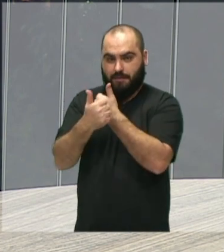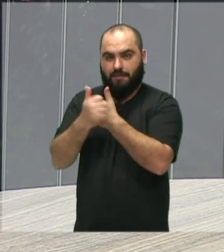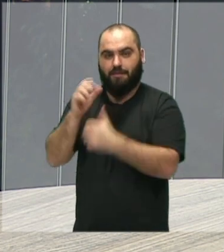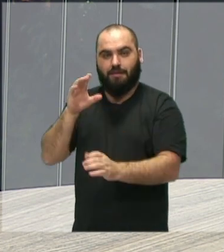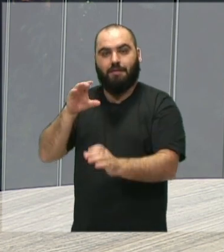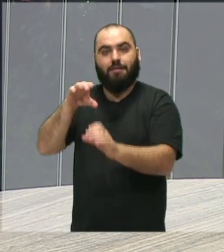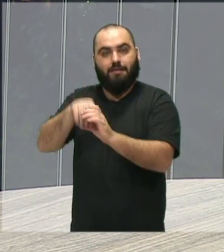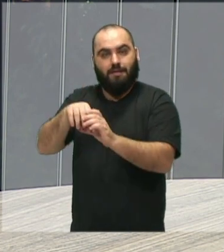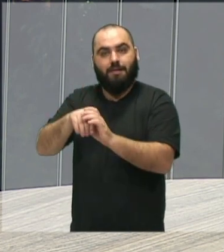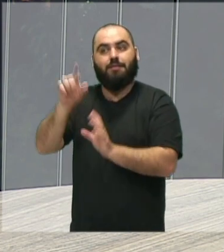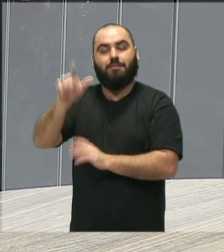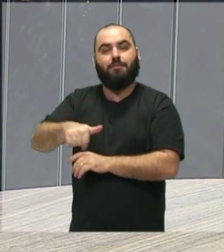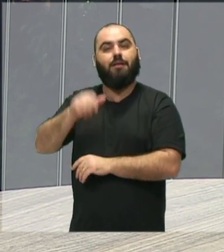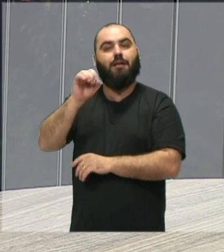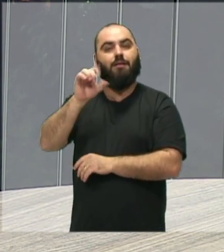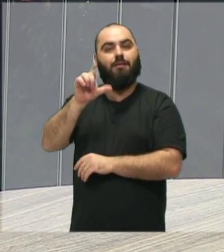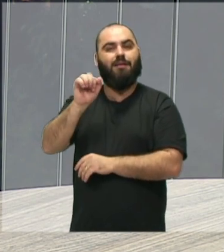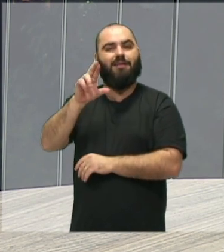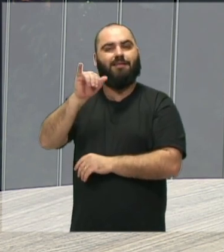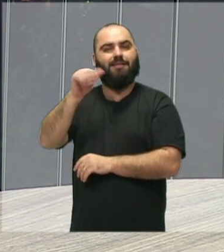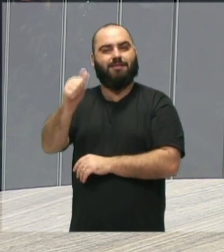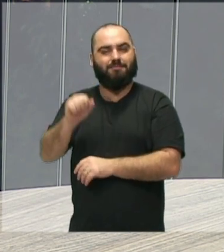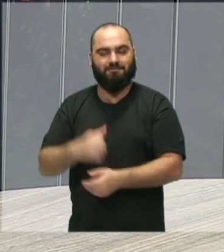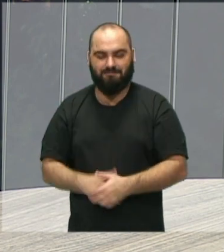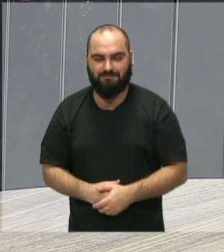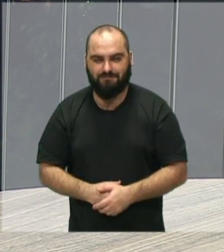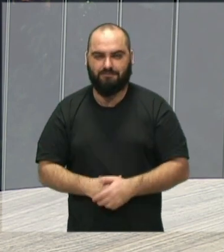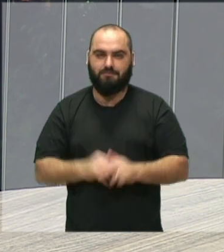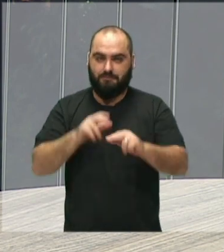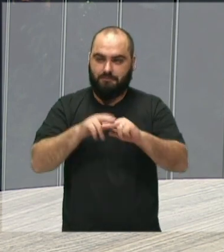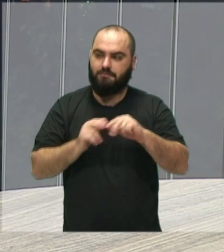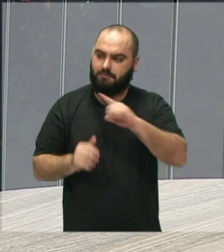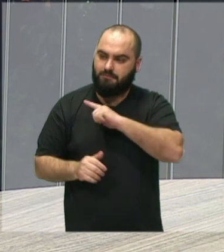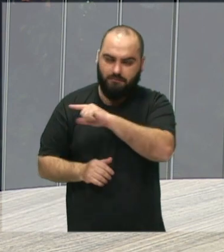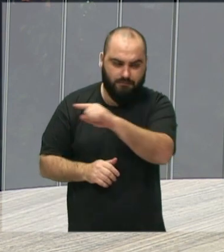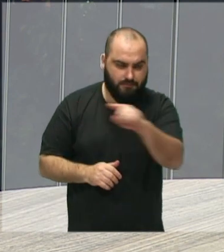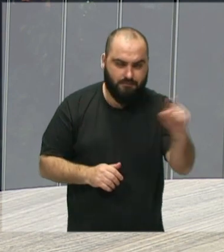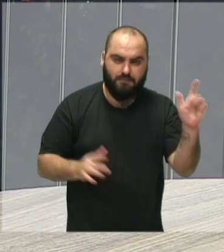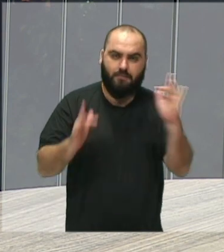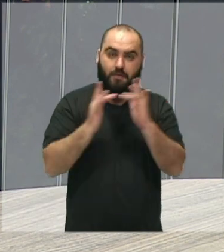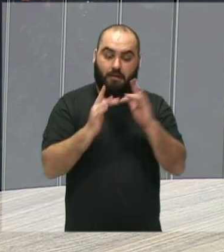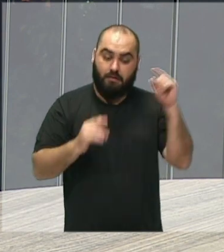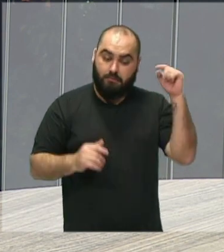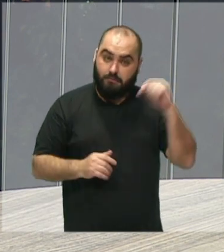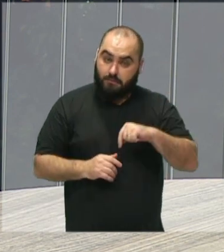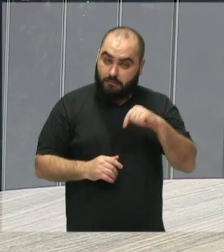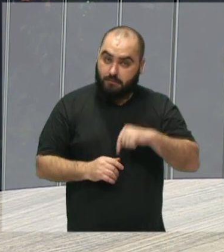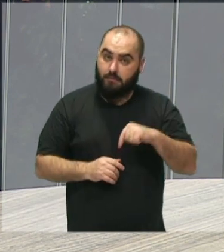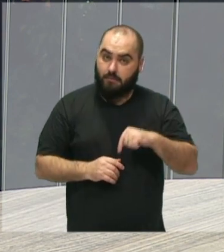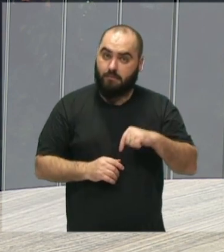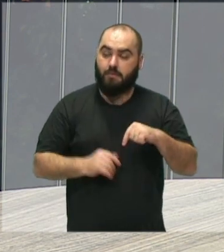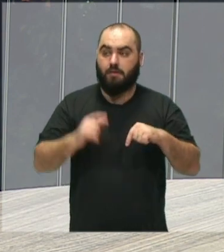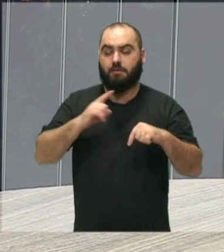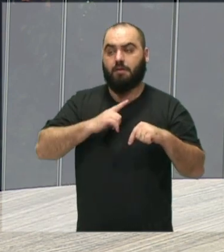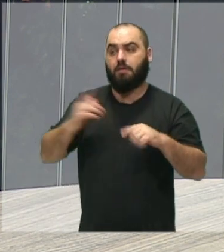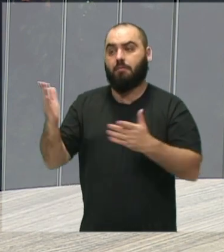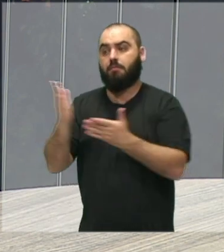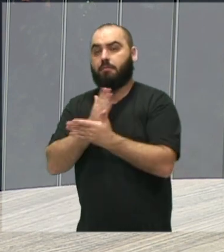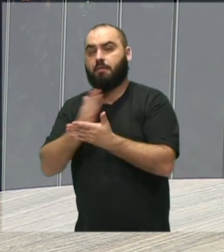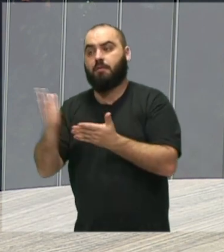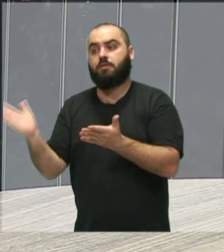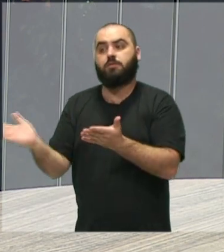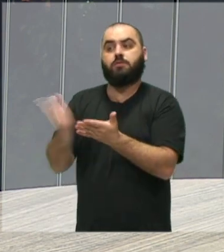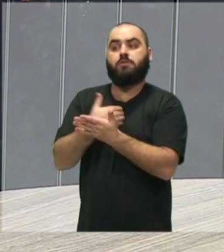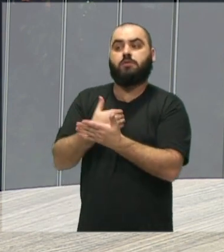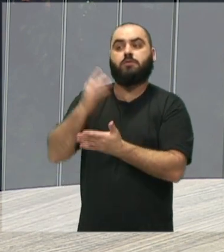uma propriedade de olarias, né. Então, a gente tem esse acervo arqueológico, tanto daqui, né, tem uma parte que foi já retirada